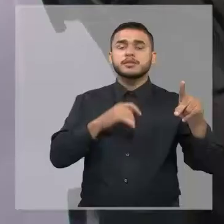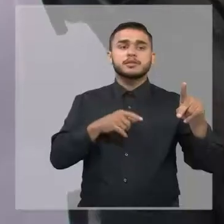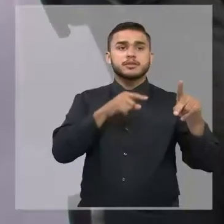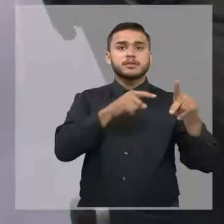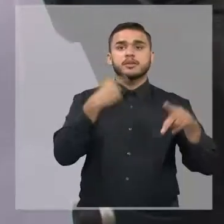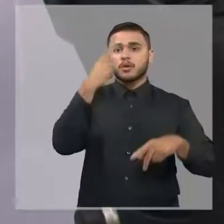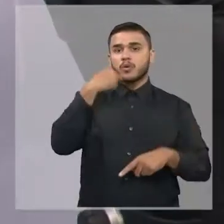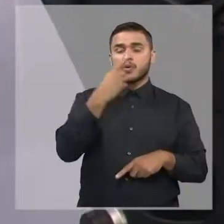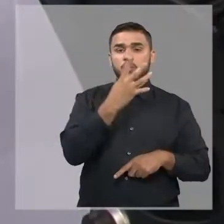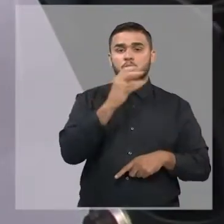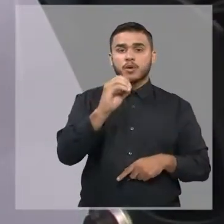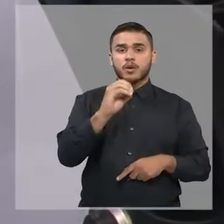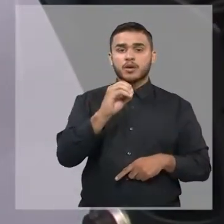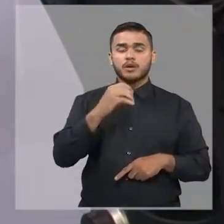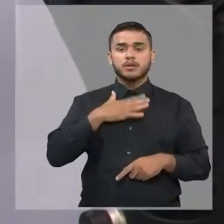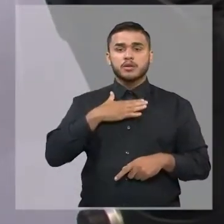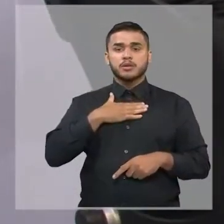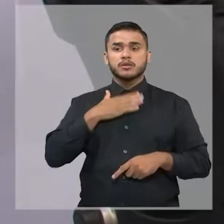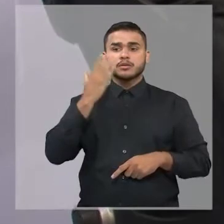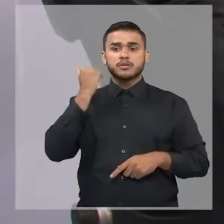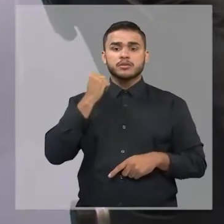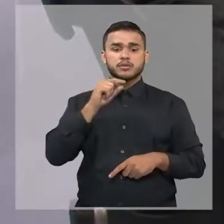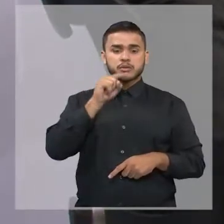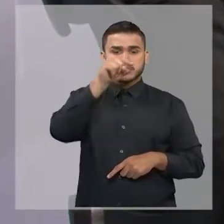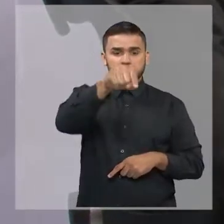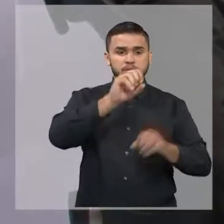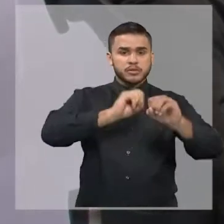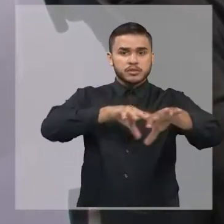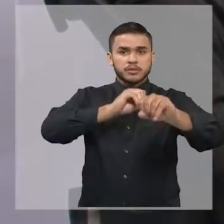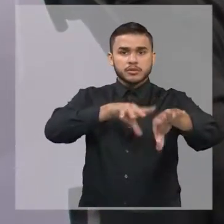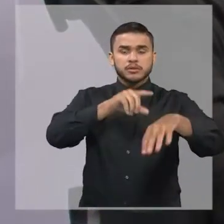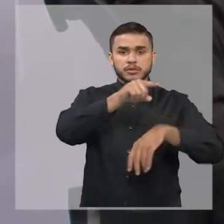40 horas, que tem uma carga horária, que forma outra pessoa,